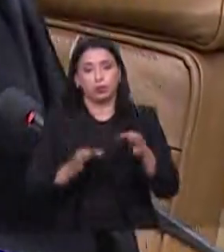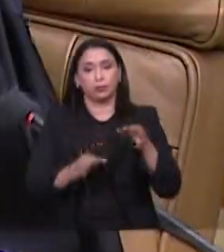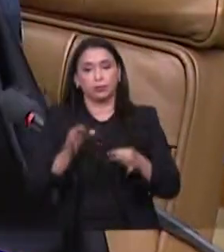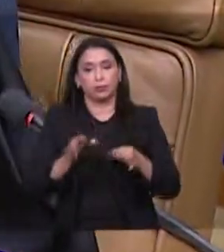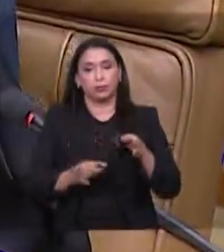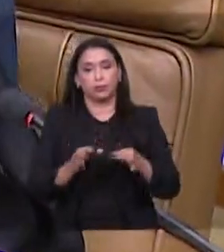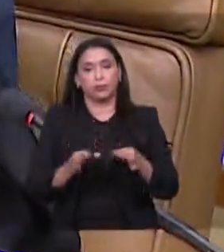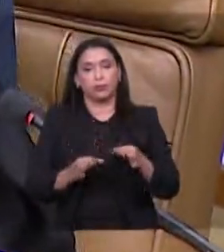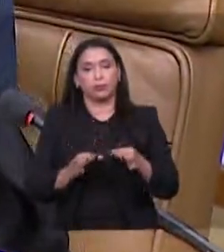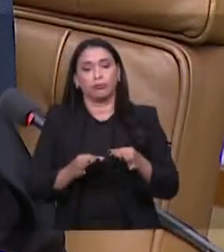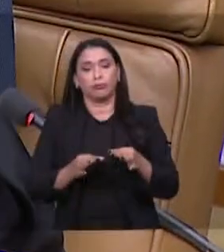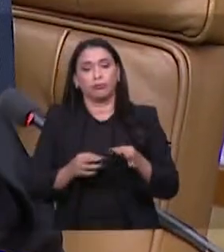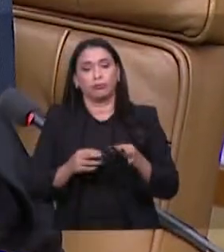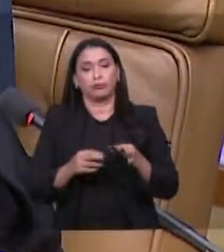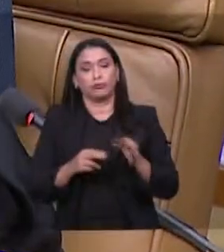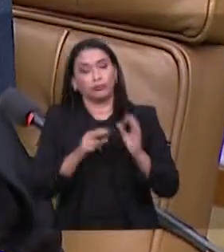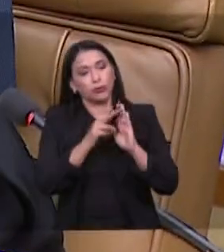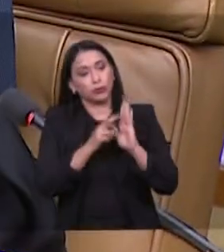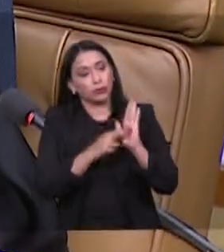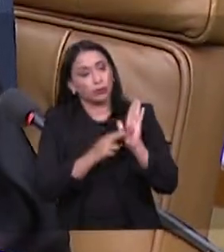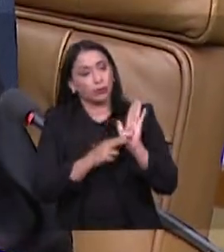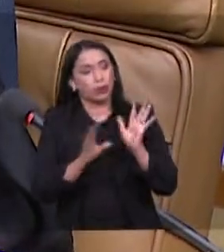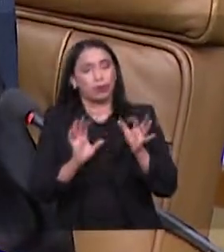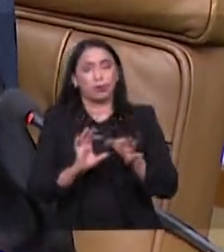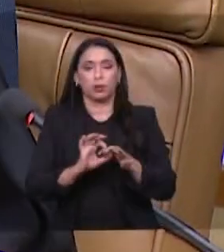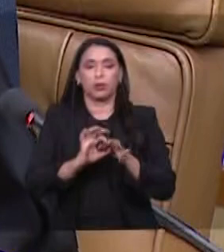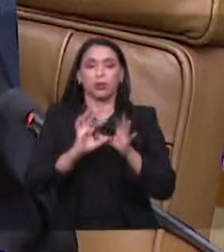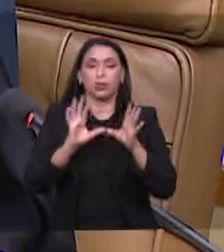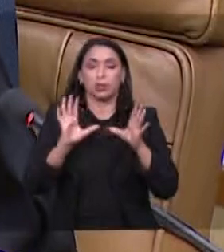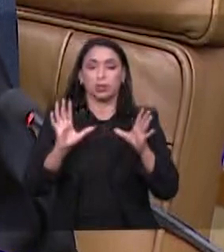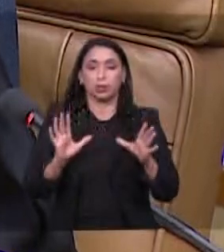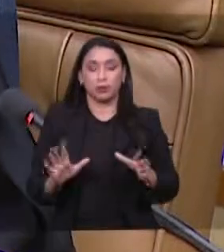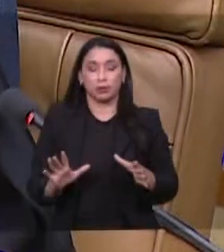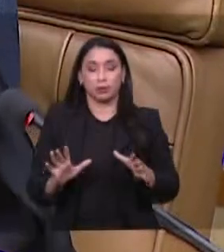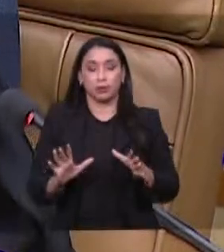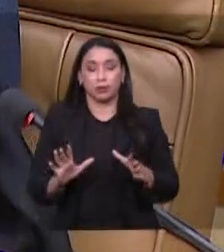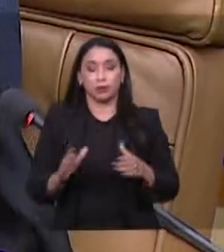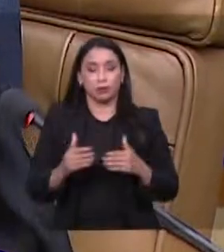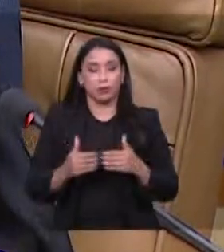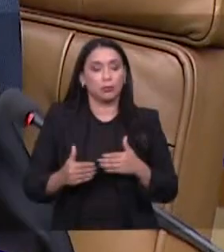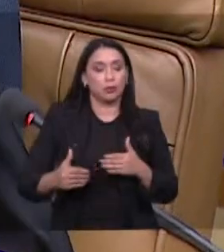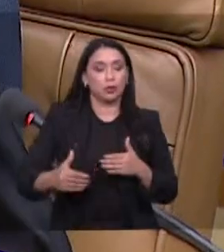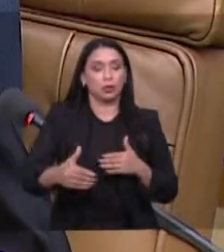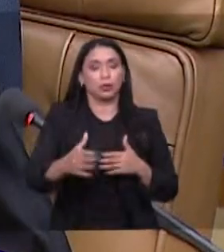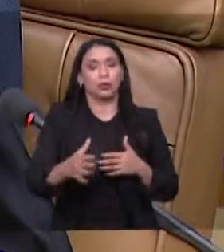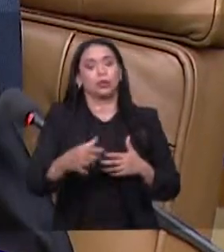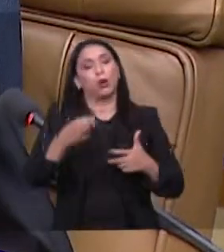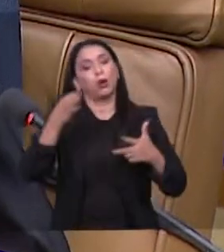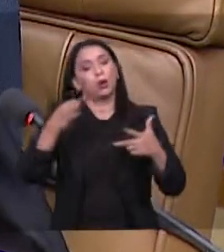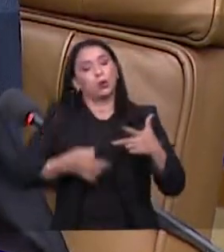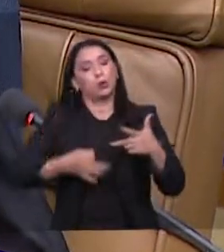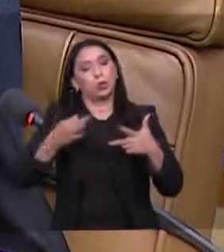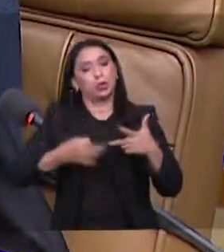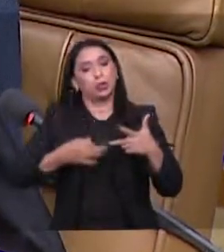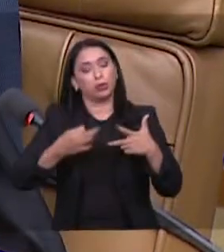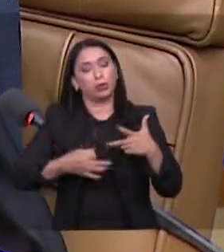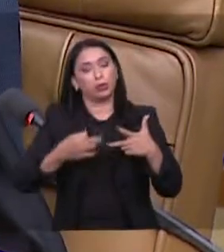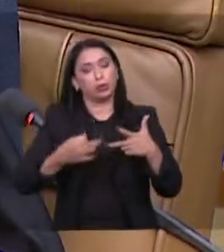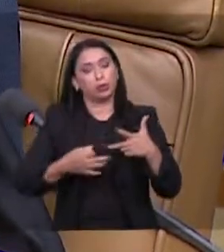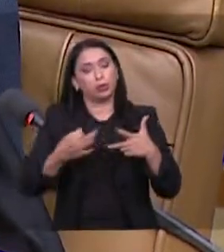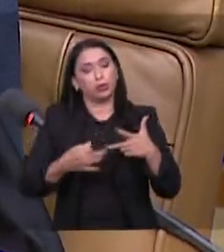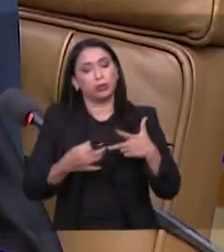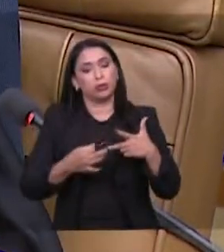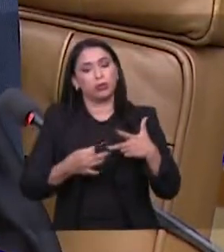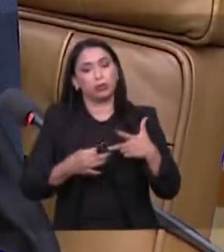se trata de uma norma autorizativa apenas, a partir da qual o Poder Judiciário, a tempo e modo,